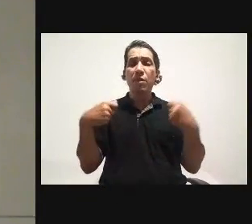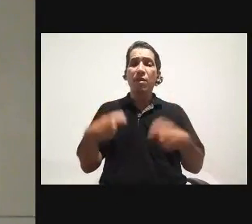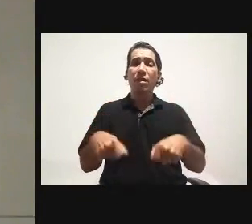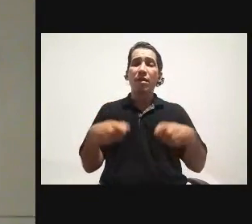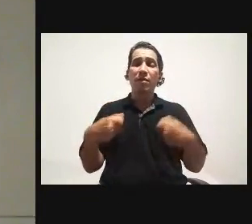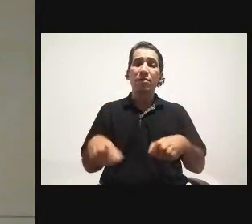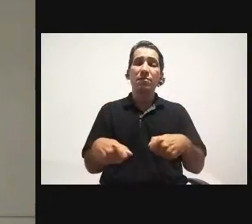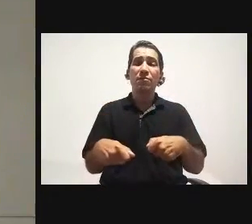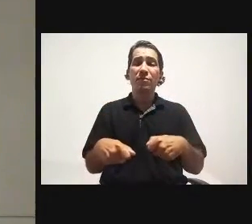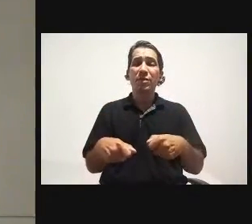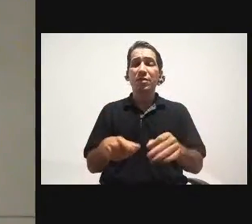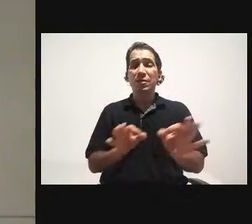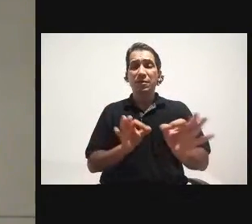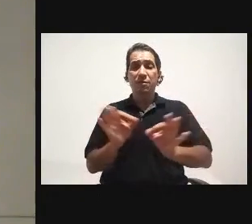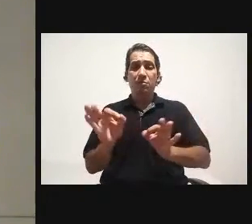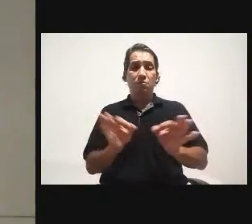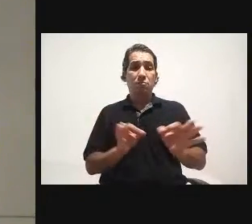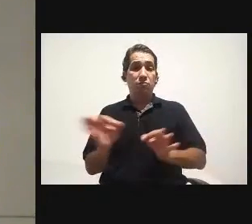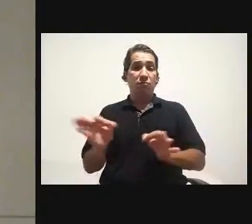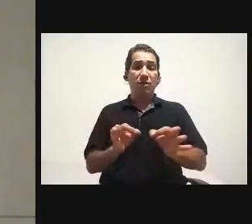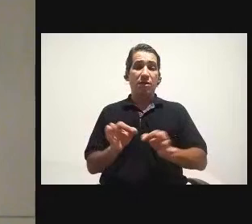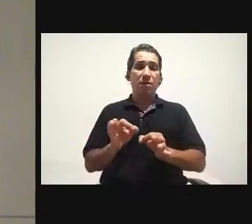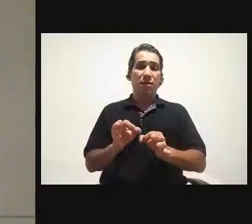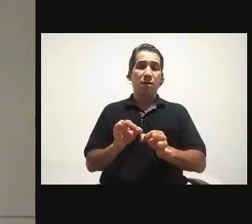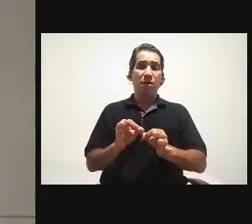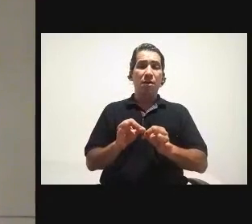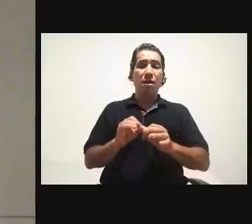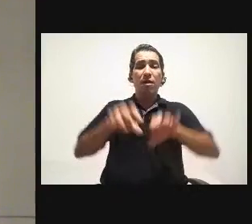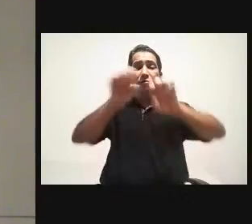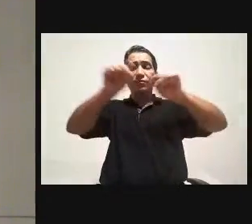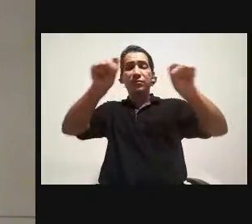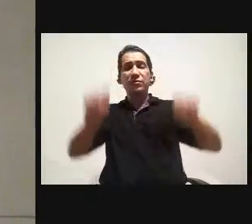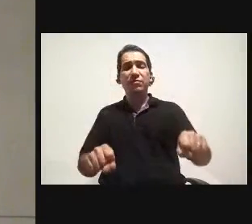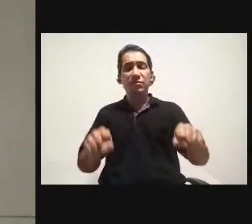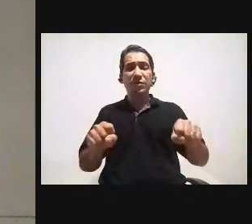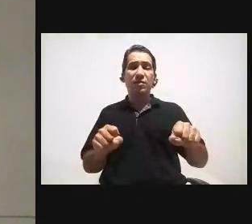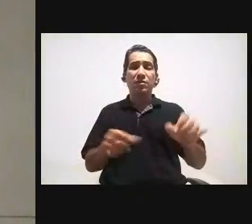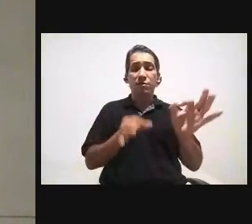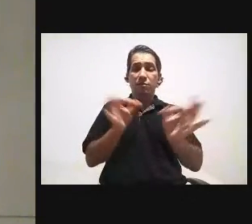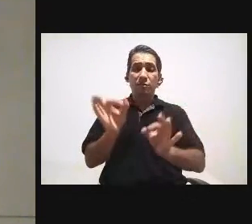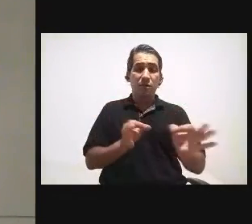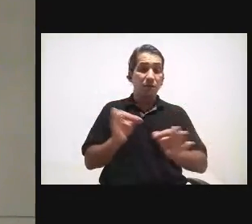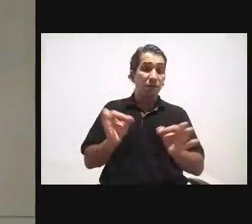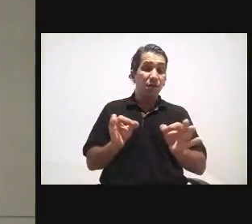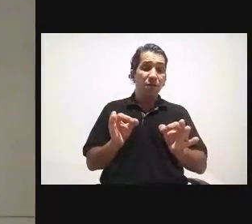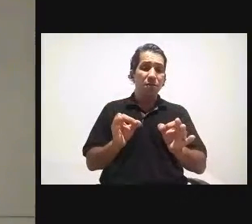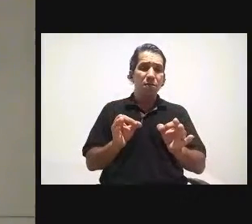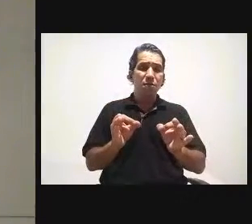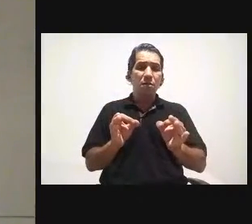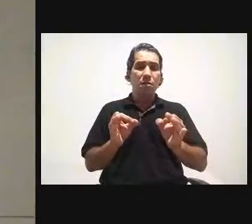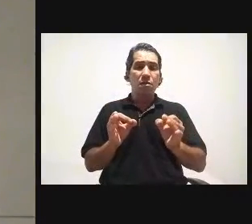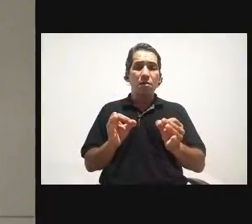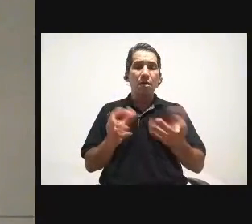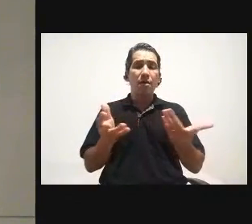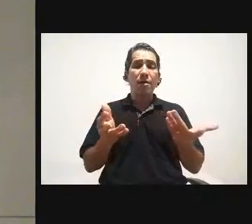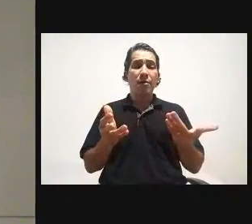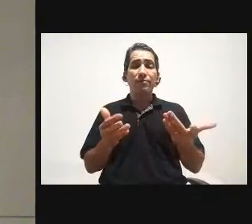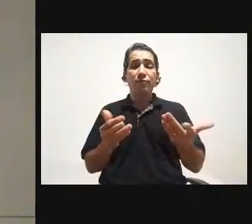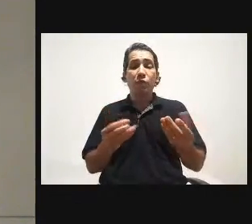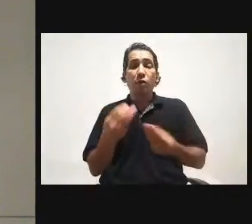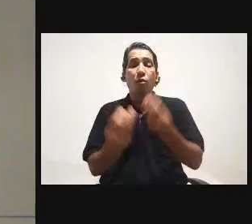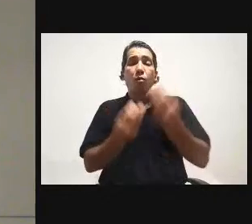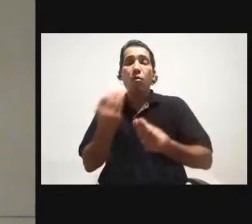processos organizacionais. Processos, basicamente, é o como deve ser feito. E, evidentemente, as pessoas com as suas